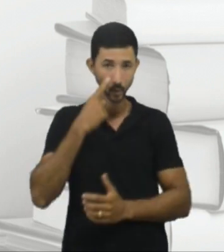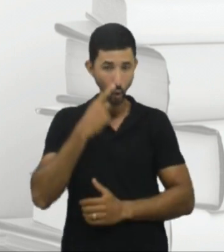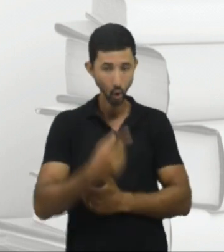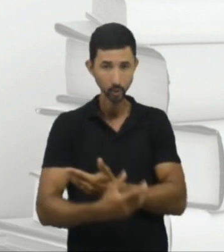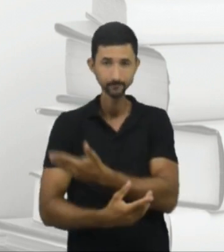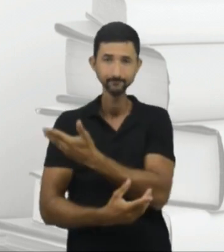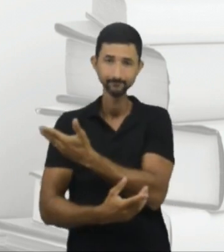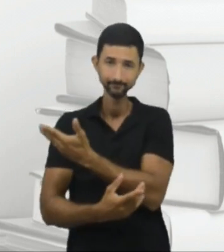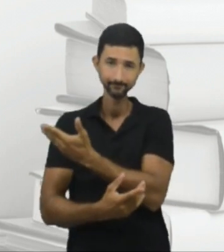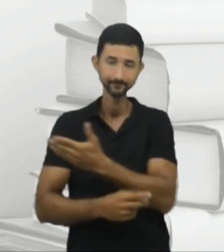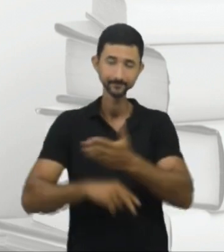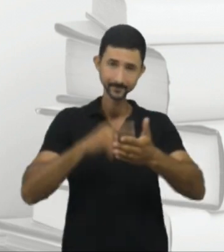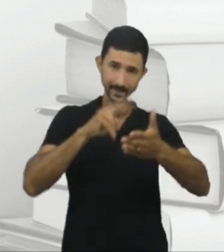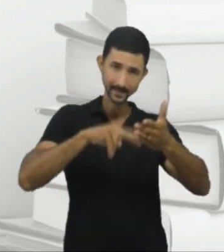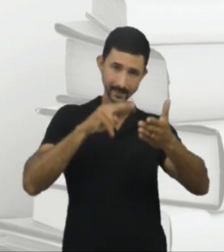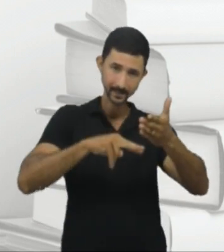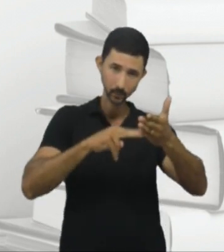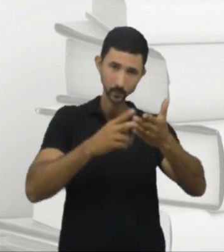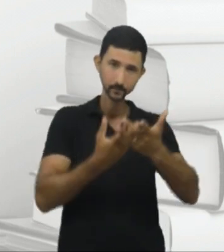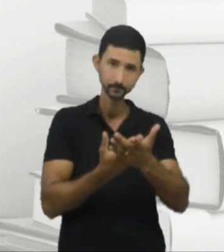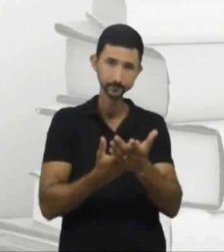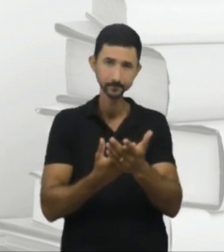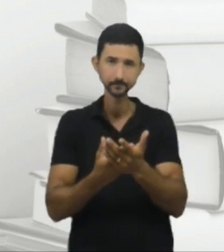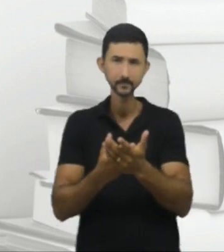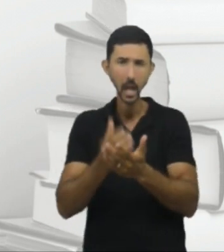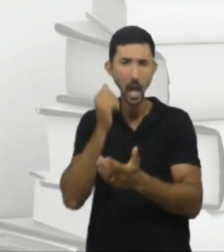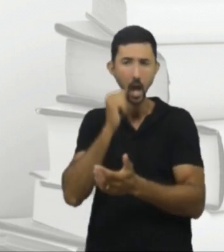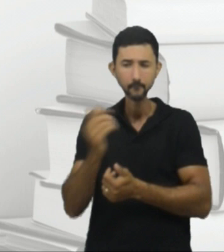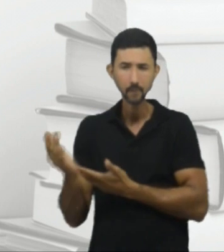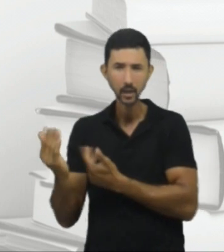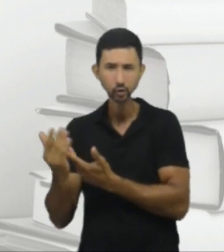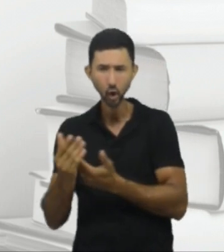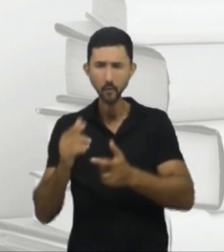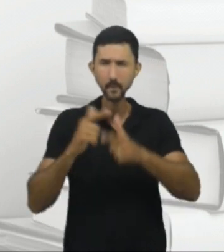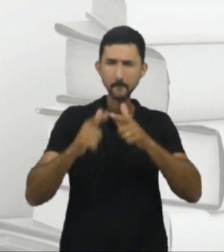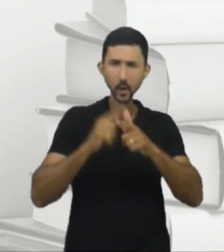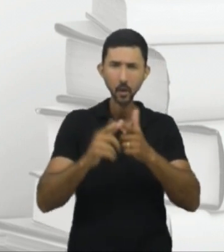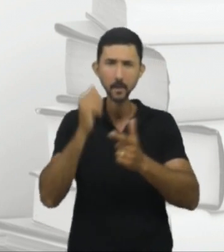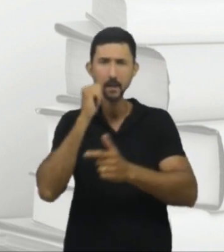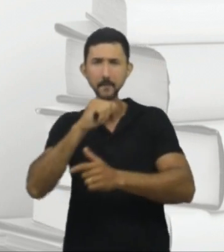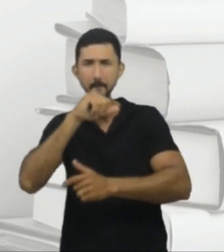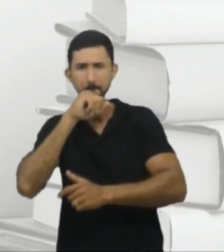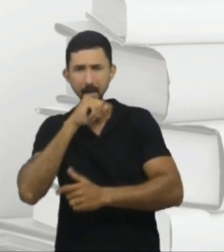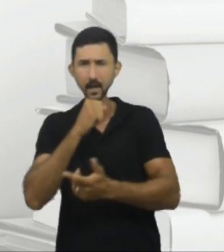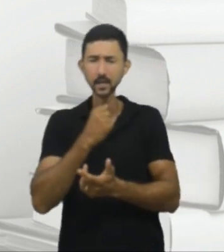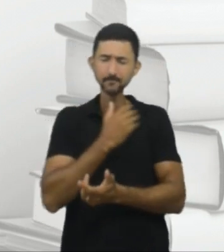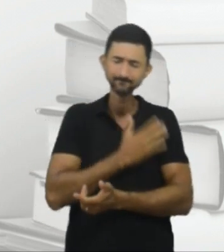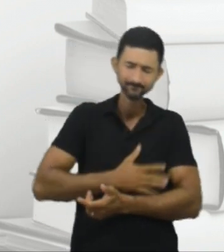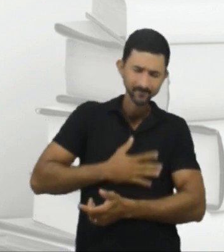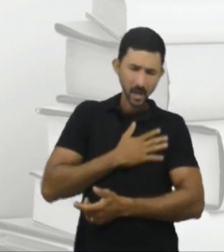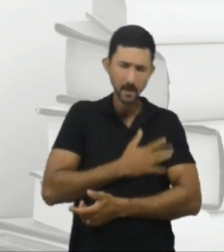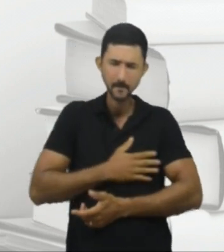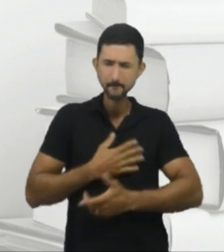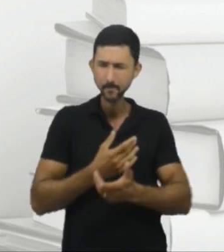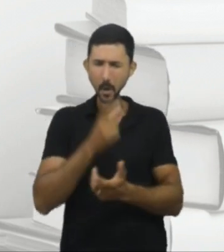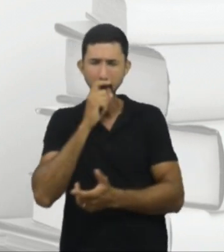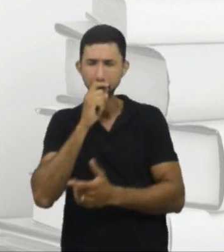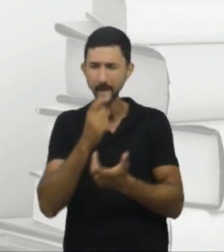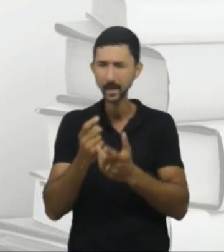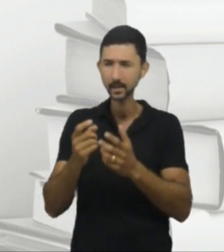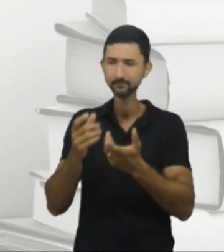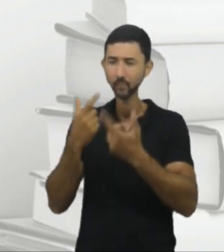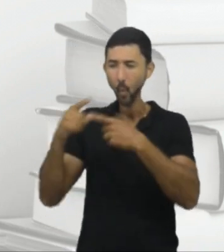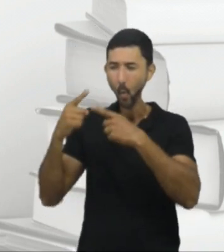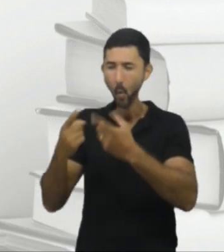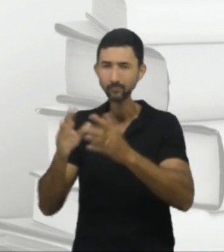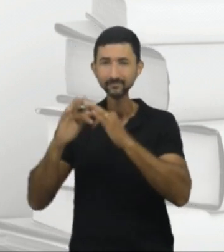a leitura comigo aí na sua tela. A adolescente tem problemas com a mãe e com a irmã. Adora o pai, zomba da família que divide o